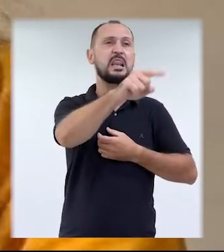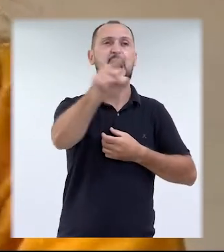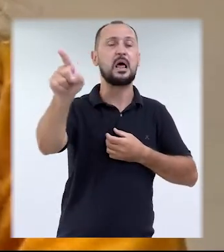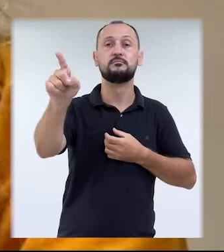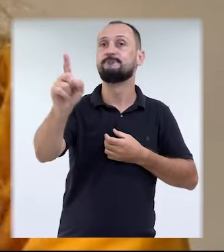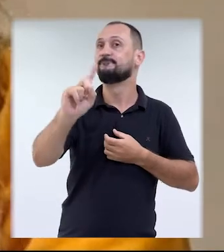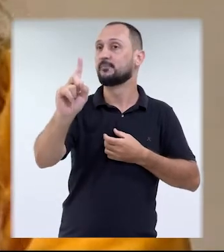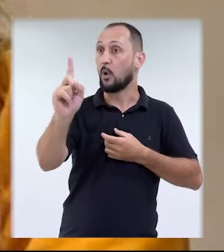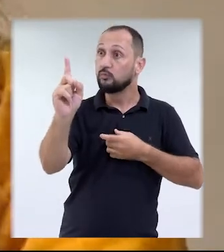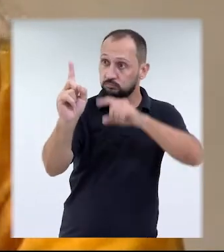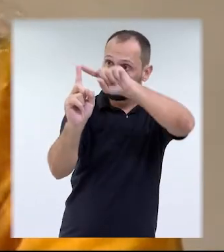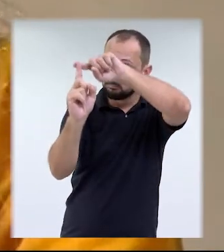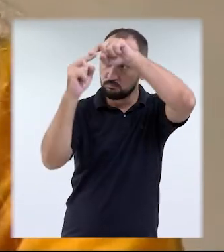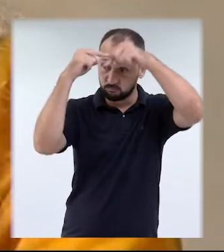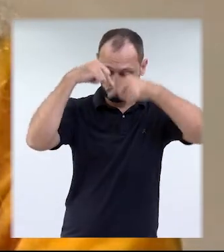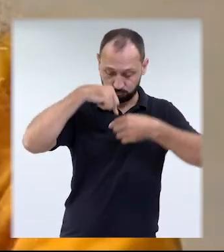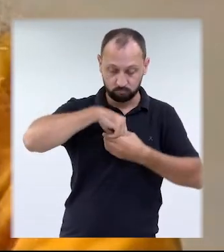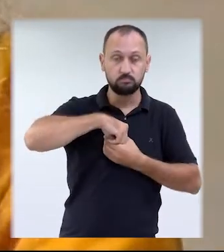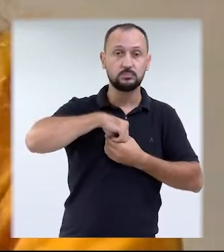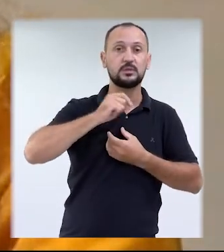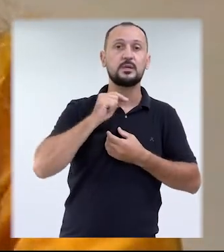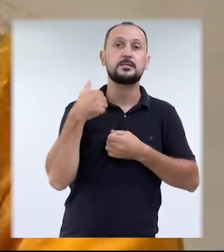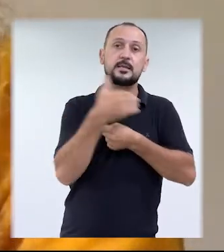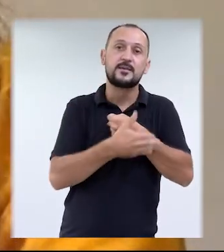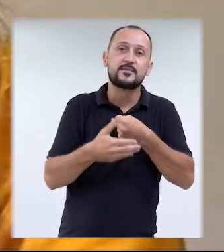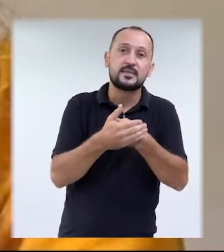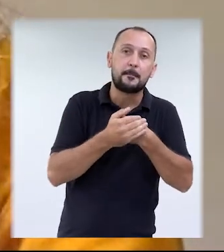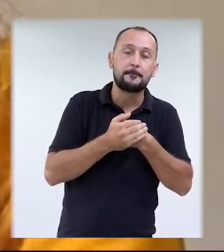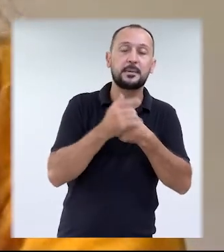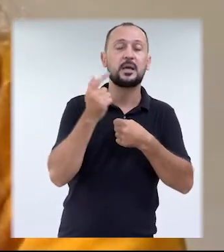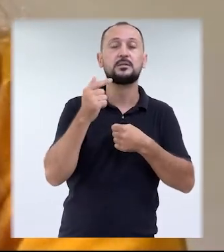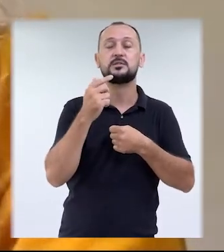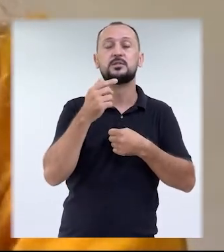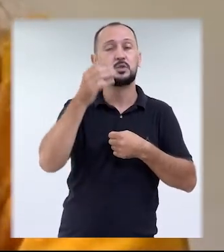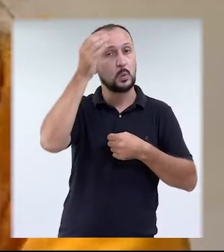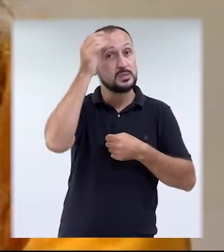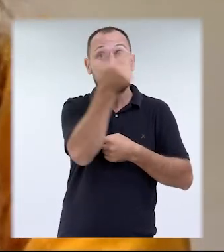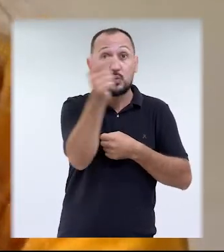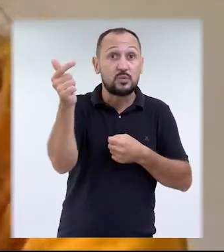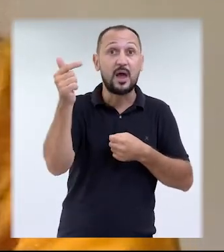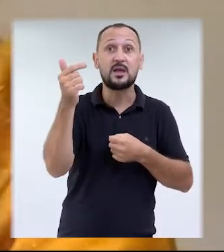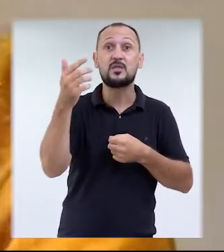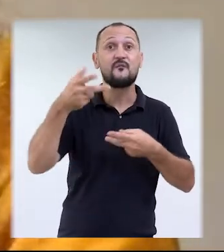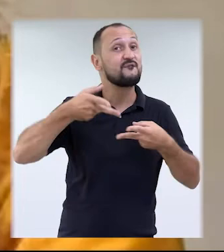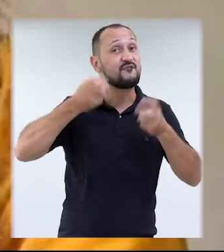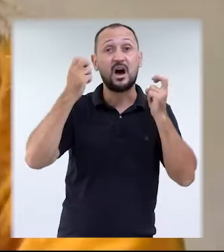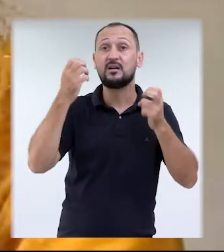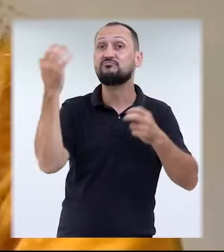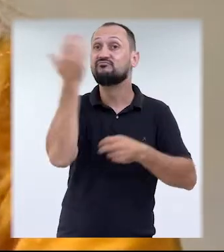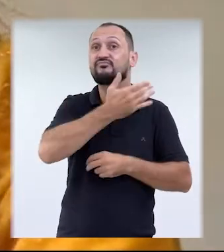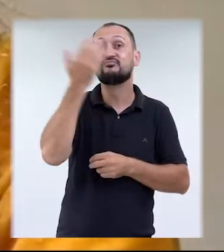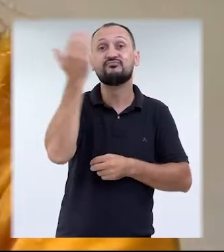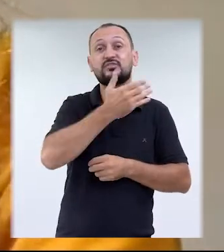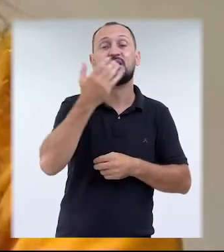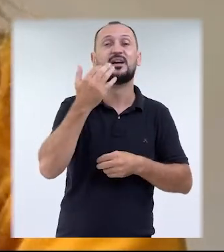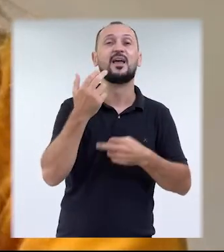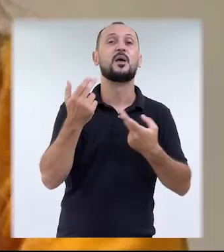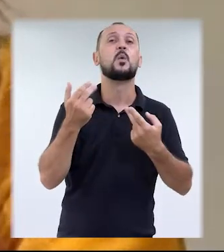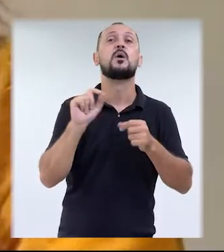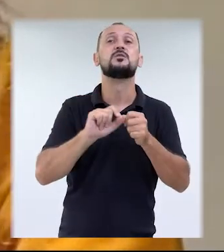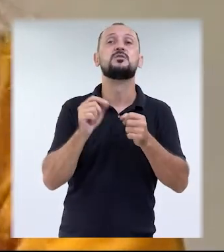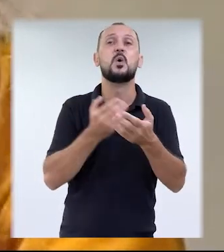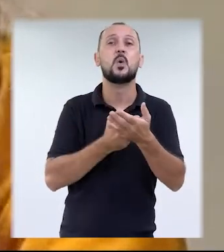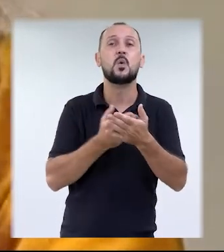fora. Então, essas defesas que nós fazemos inconscientemente, é como se a